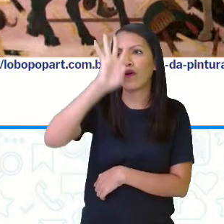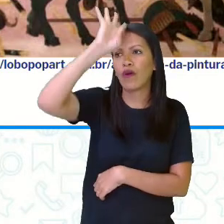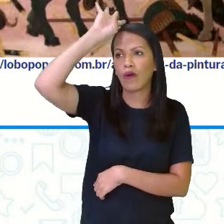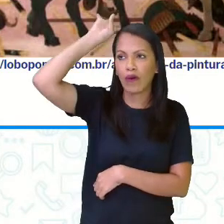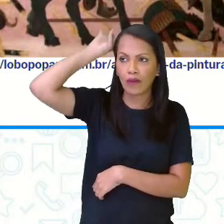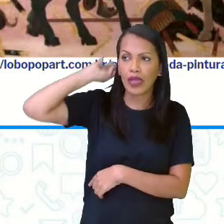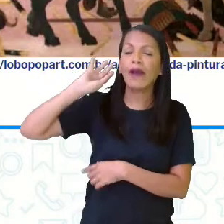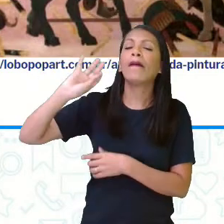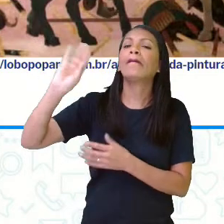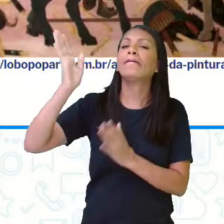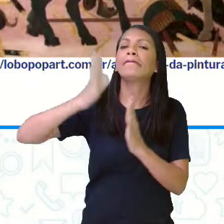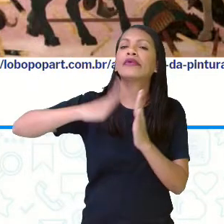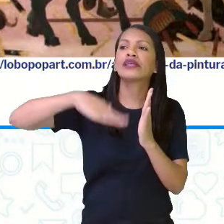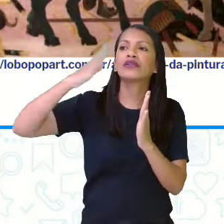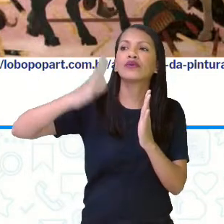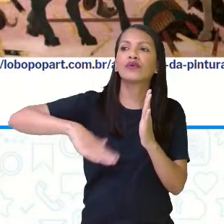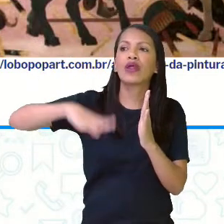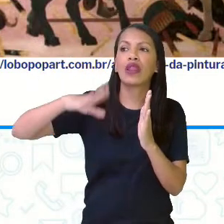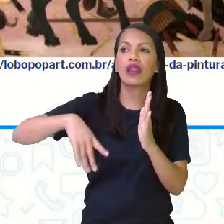Paulo Cielo,